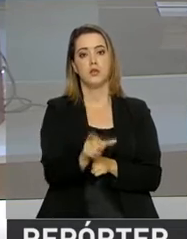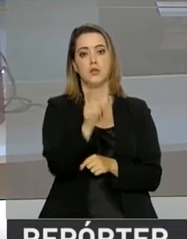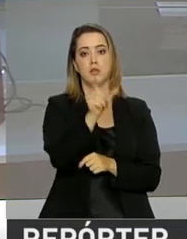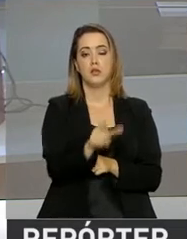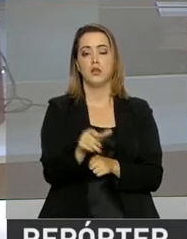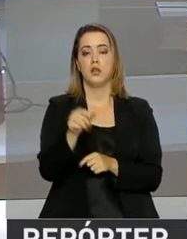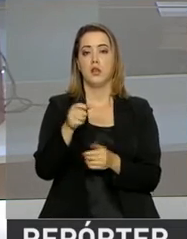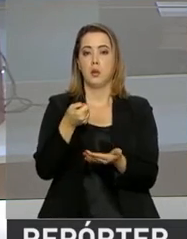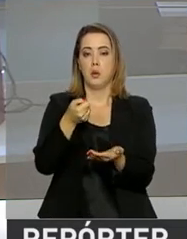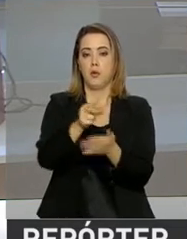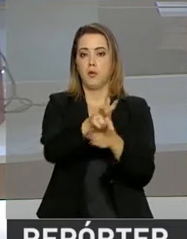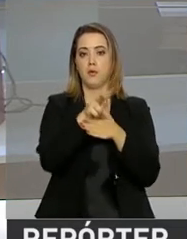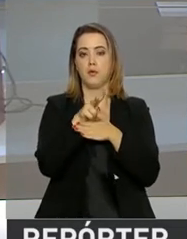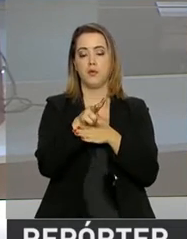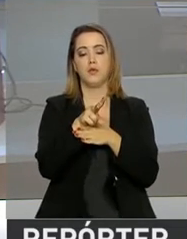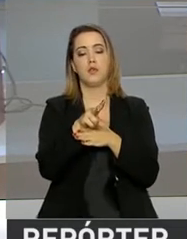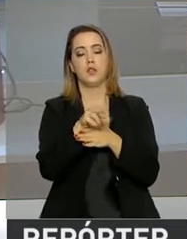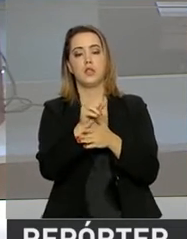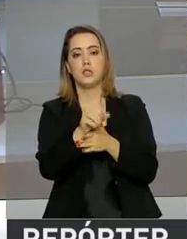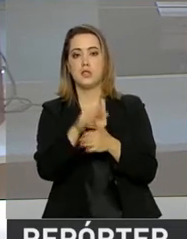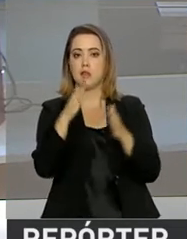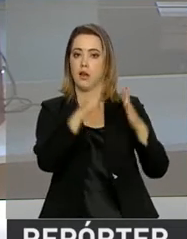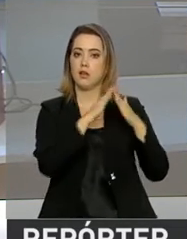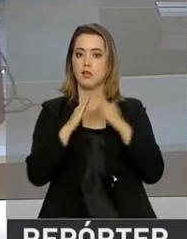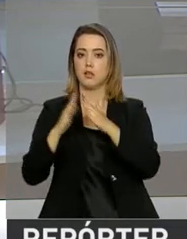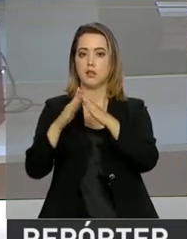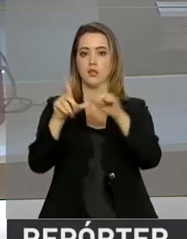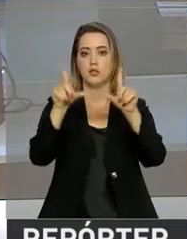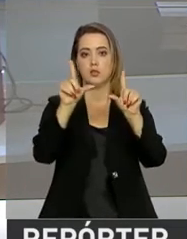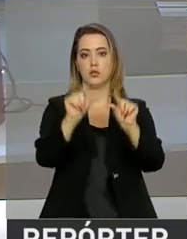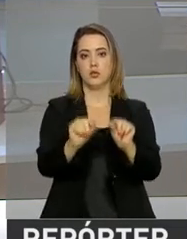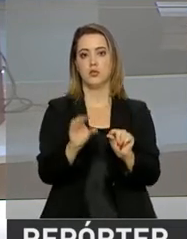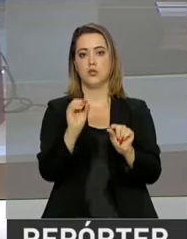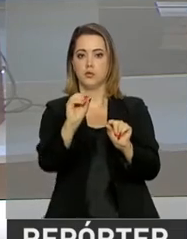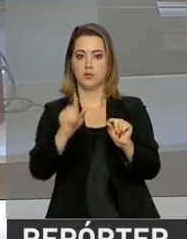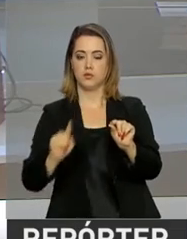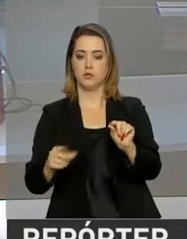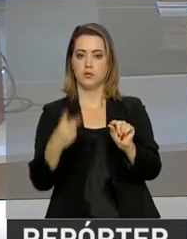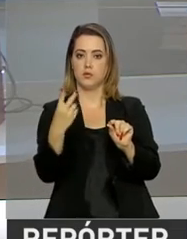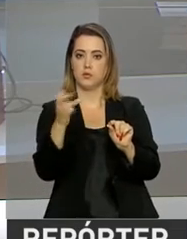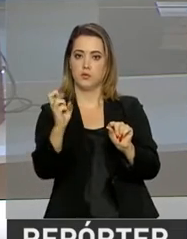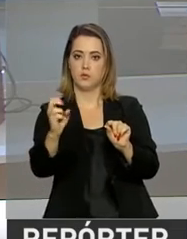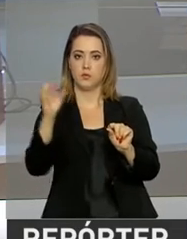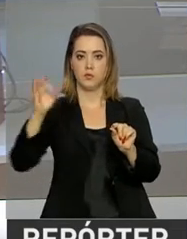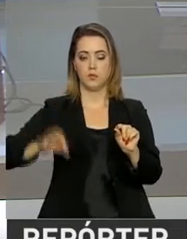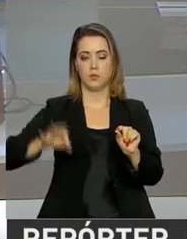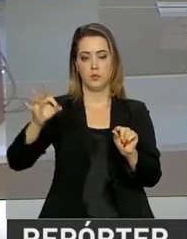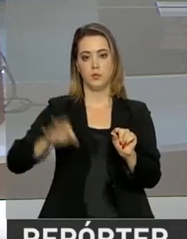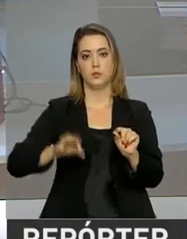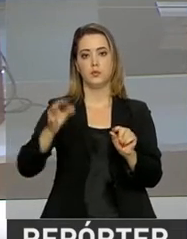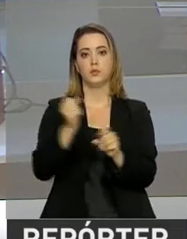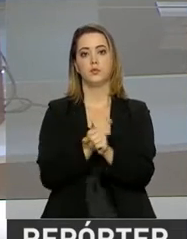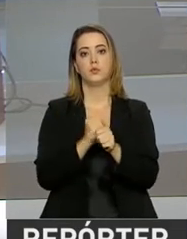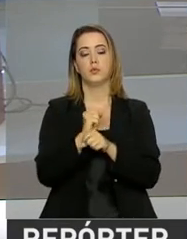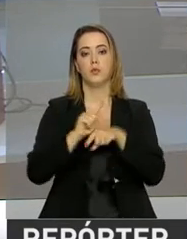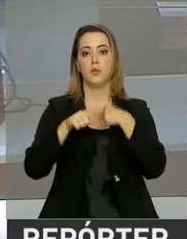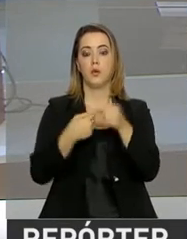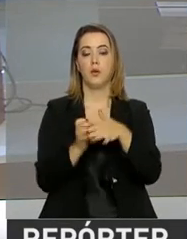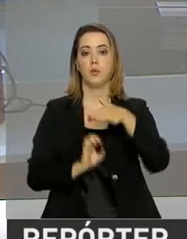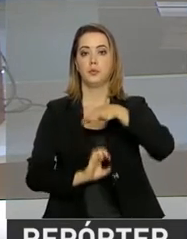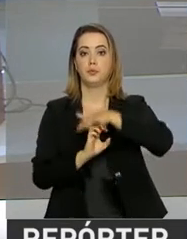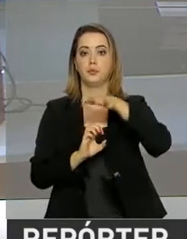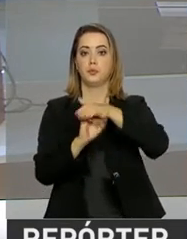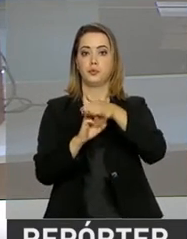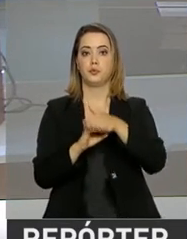sistema brasileiro de poupança e empréstimo terão redução linear de 0,25 por cento ao ano para o segmento pessoa jurídica